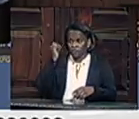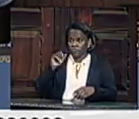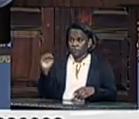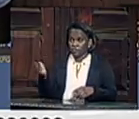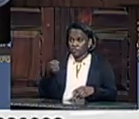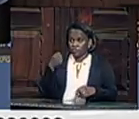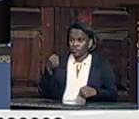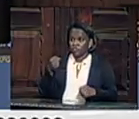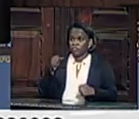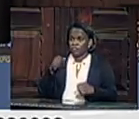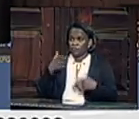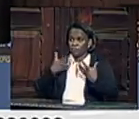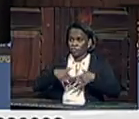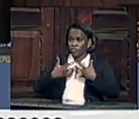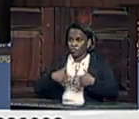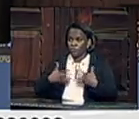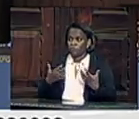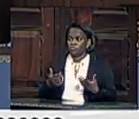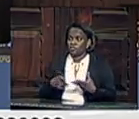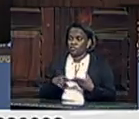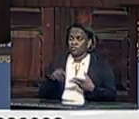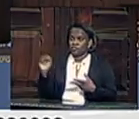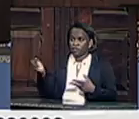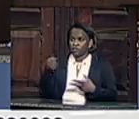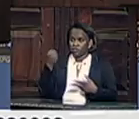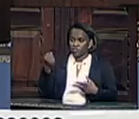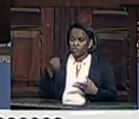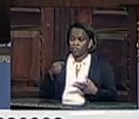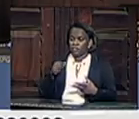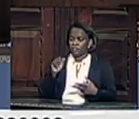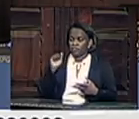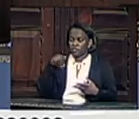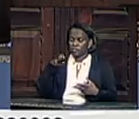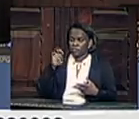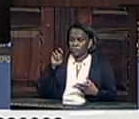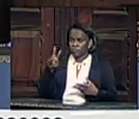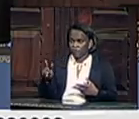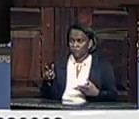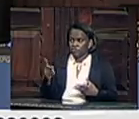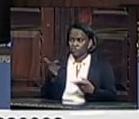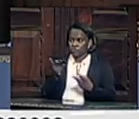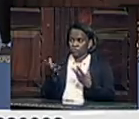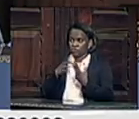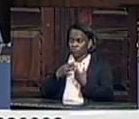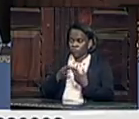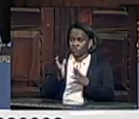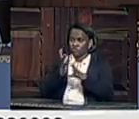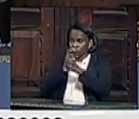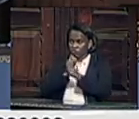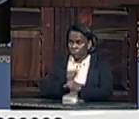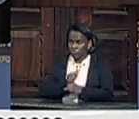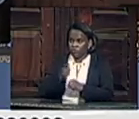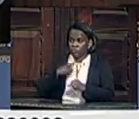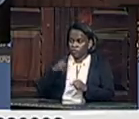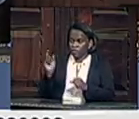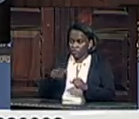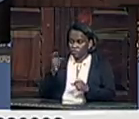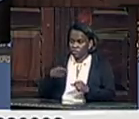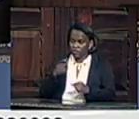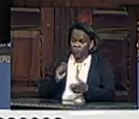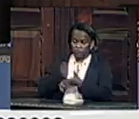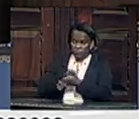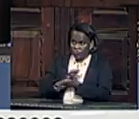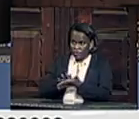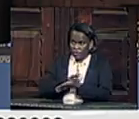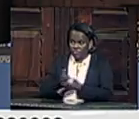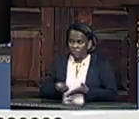cervejaria Petrópolis e a cervejaria Ambev, somadas, contam hoje com subsídios em curso do governo do